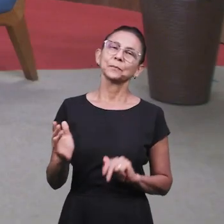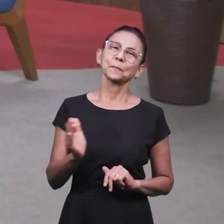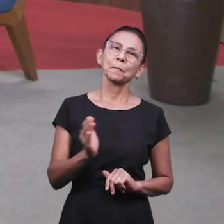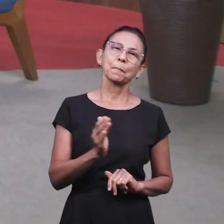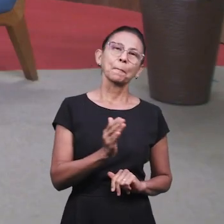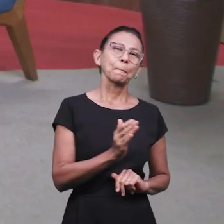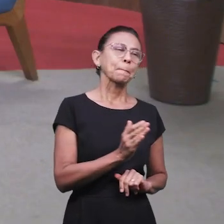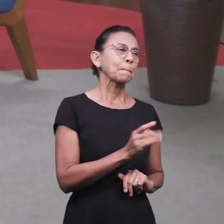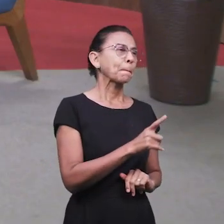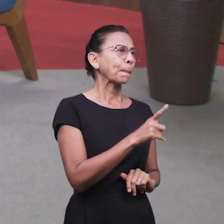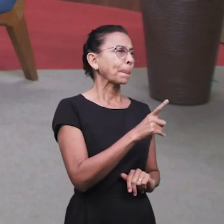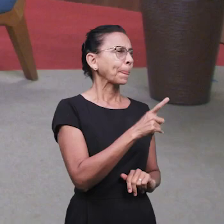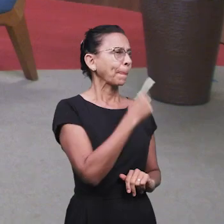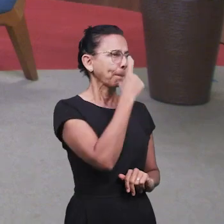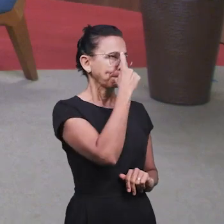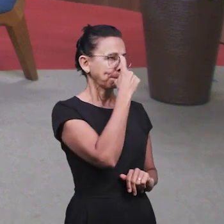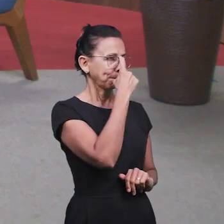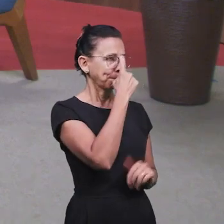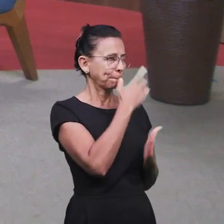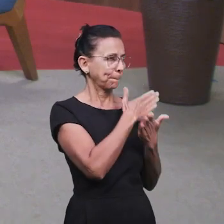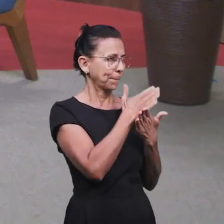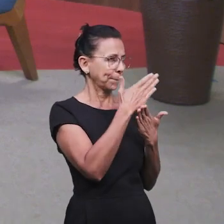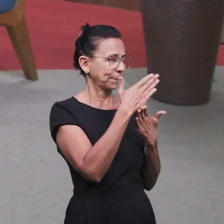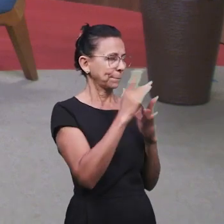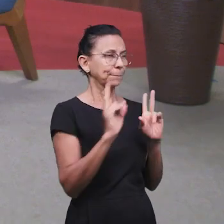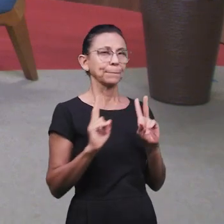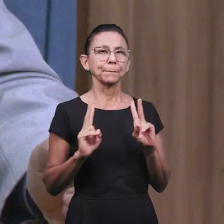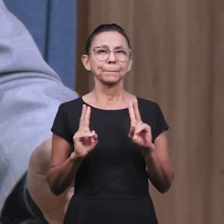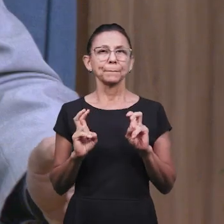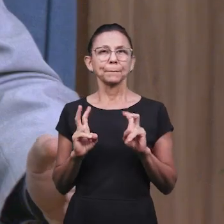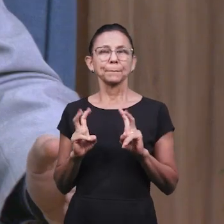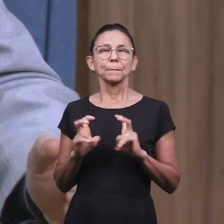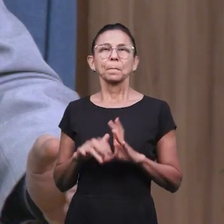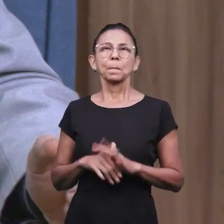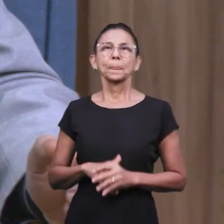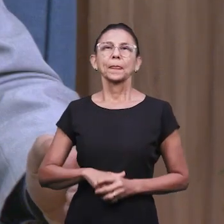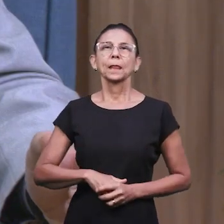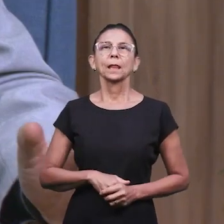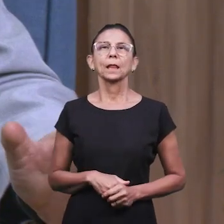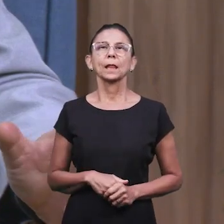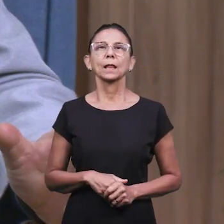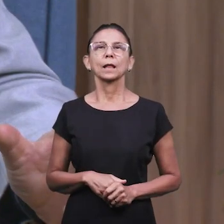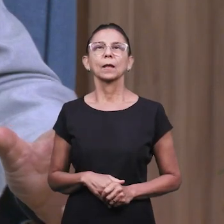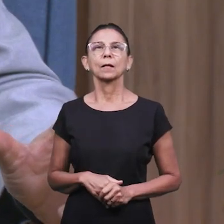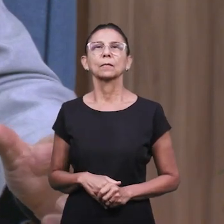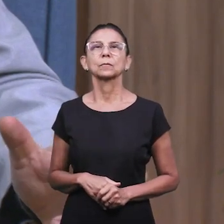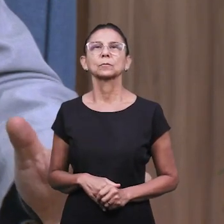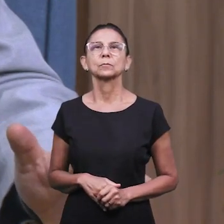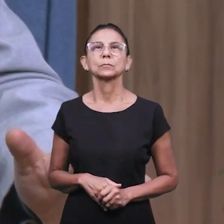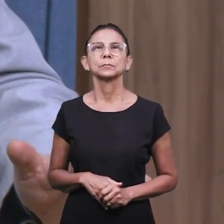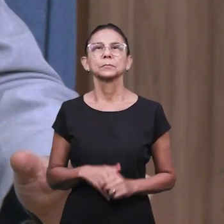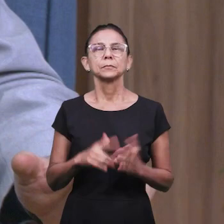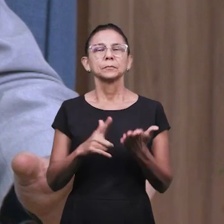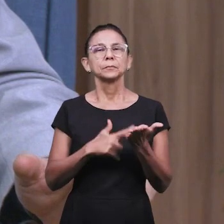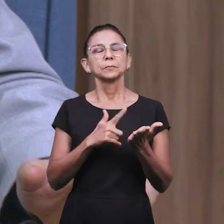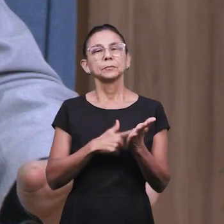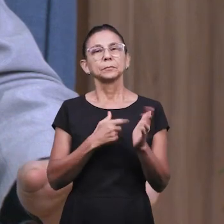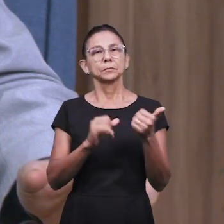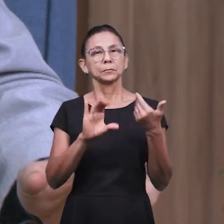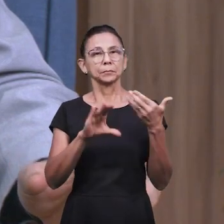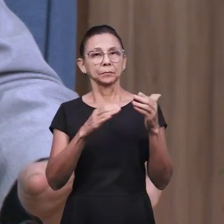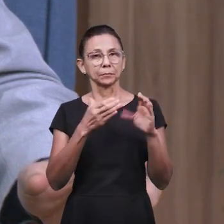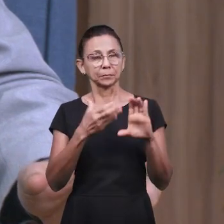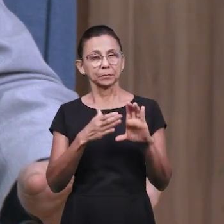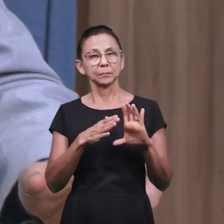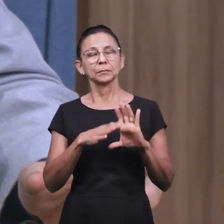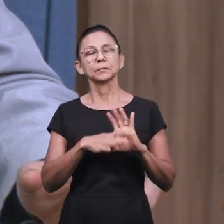bem. Daniel, a gente então entra agora no tema e há um aspecto no livro de